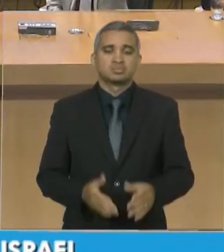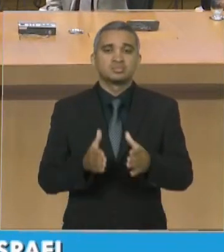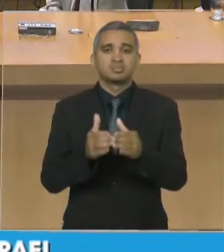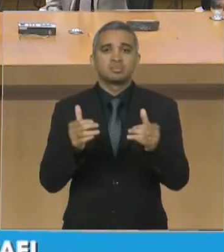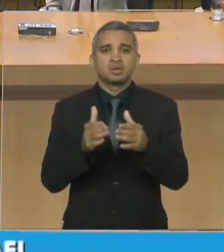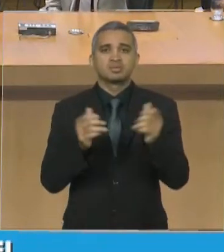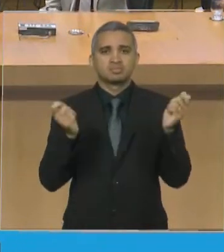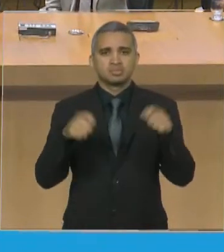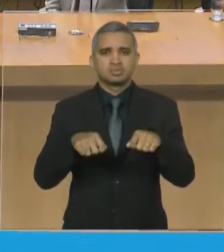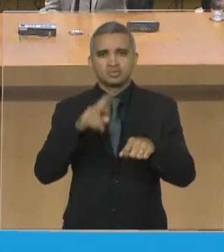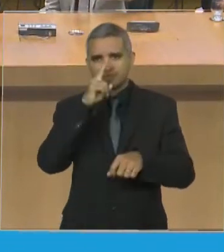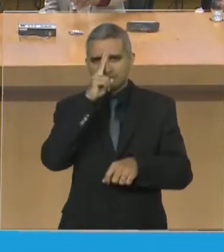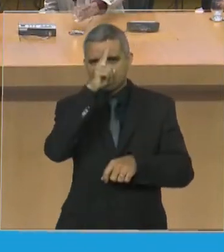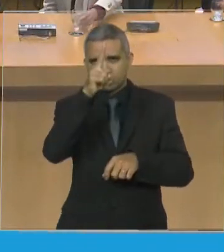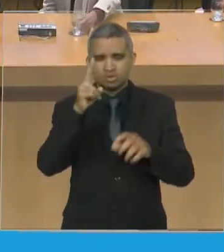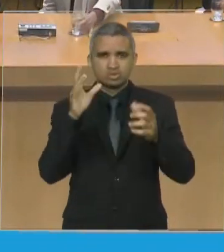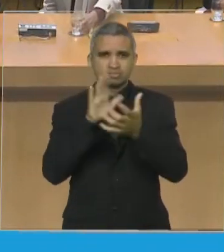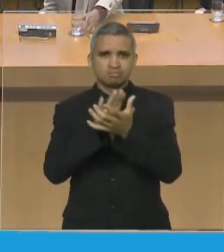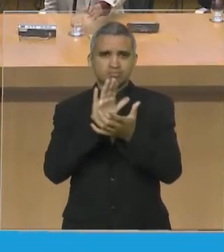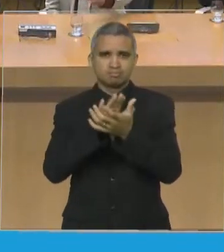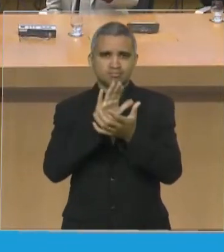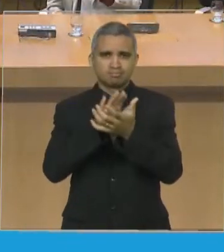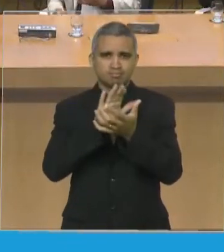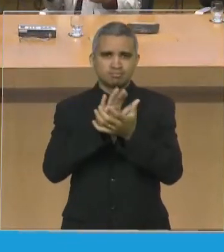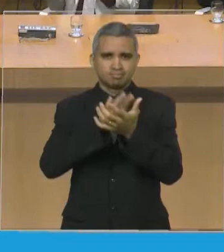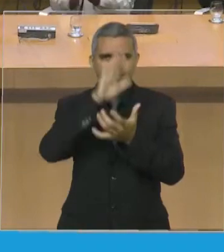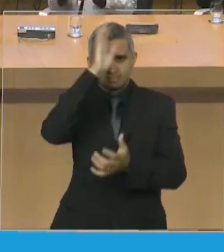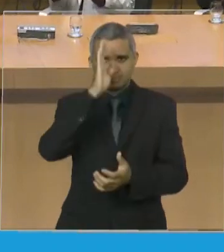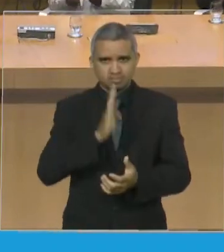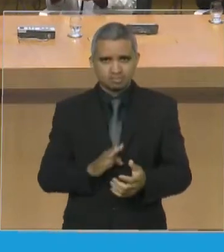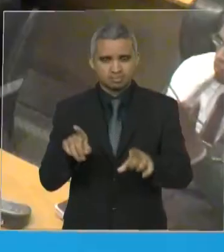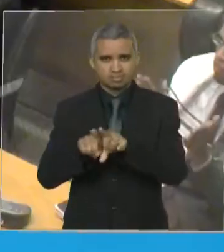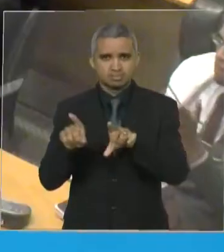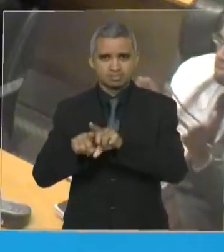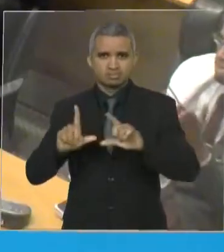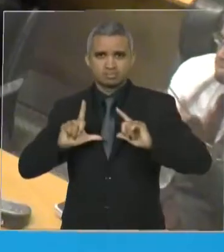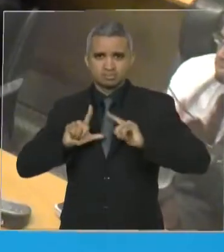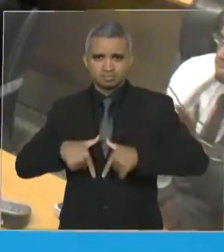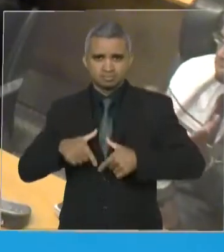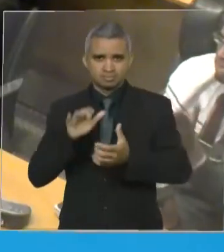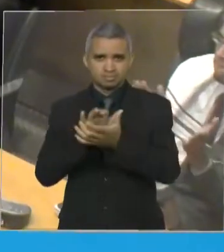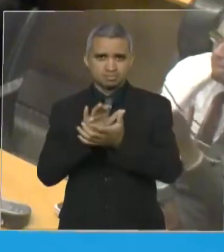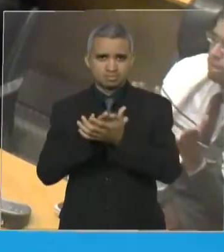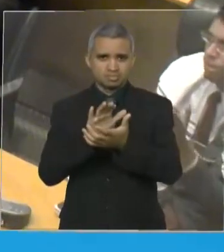salva de palmas para o Brasil e para Israel.